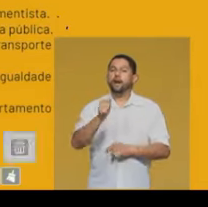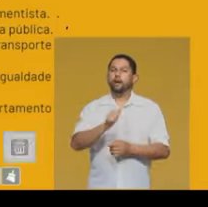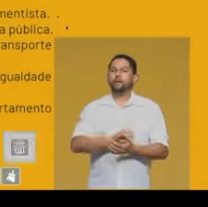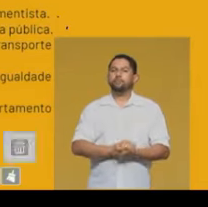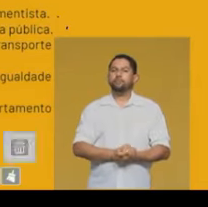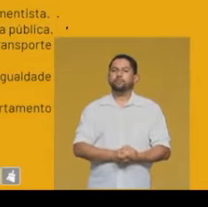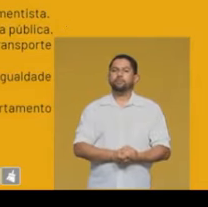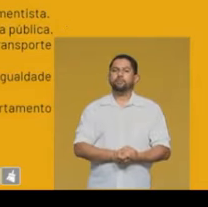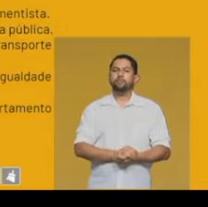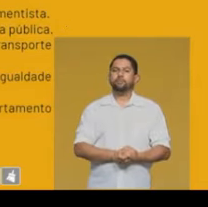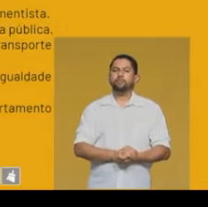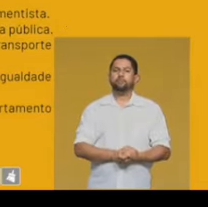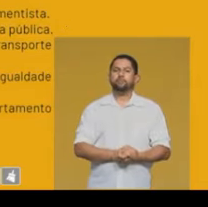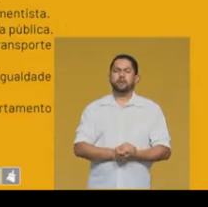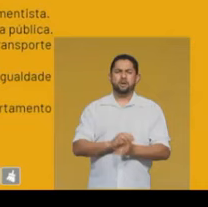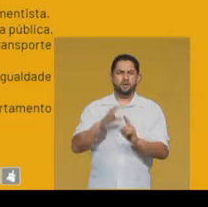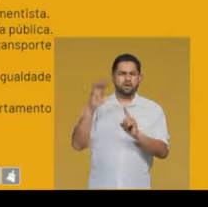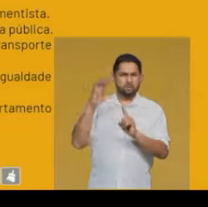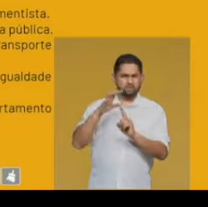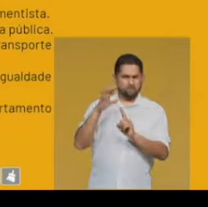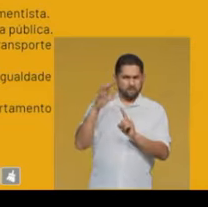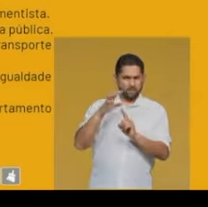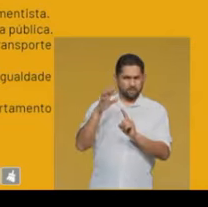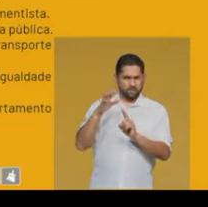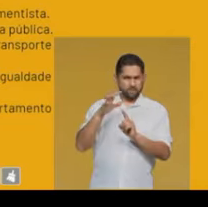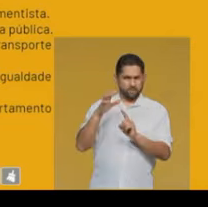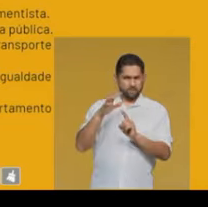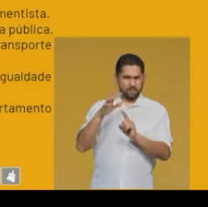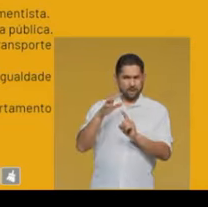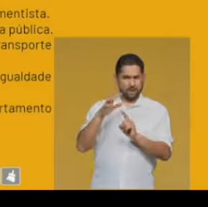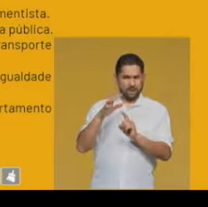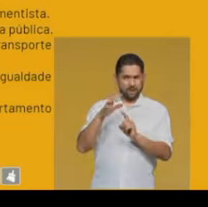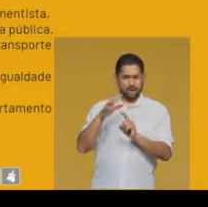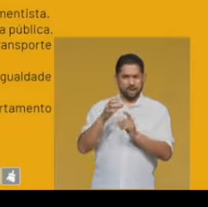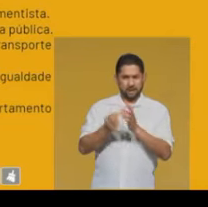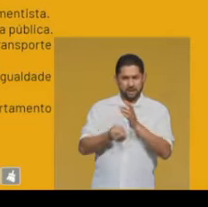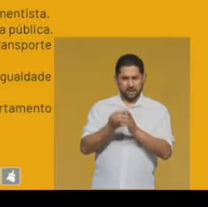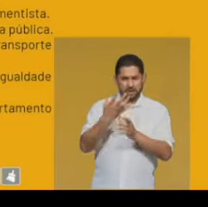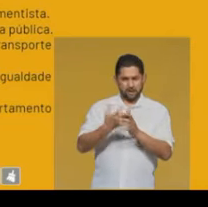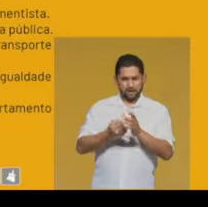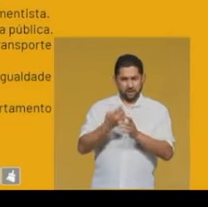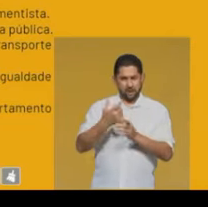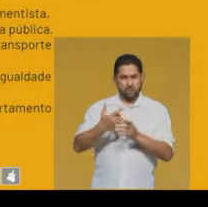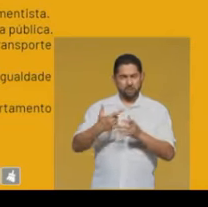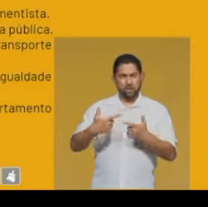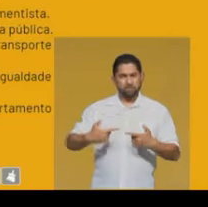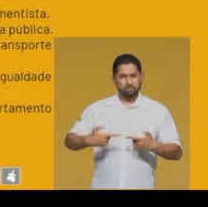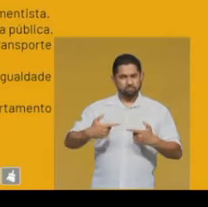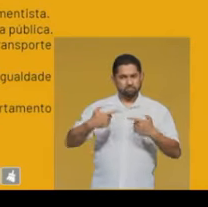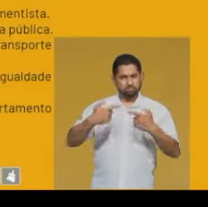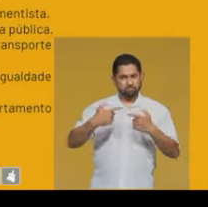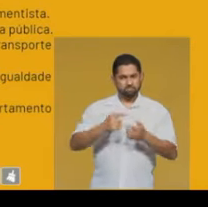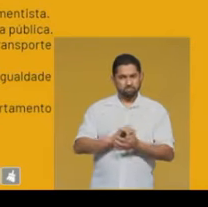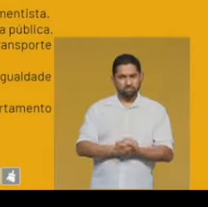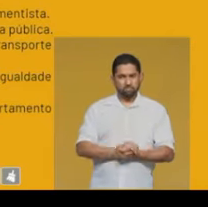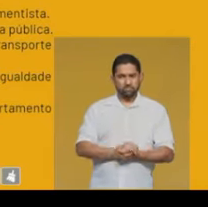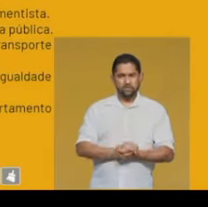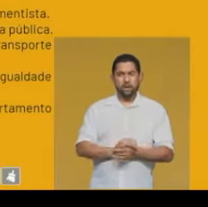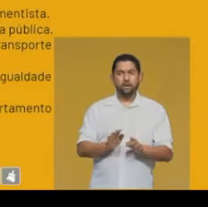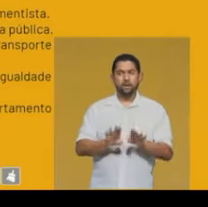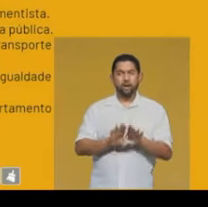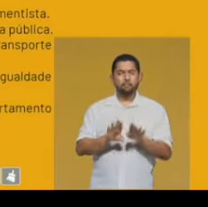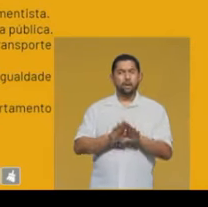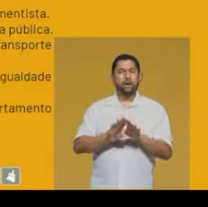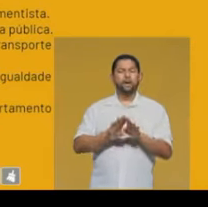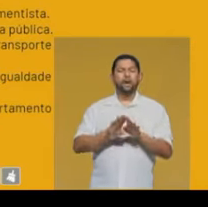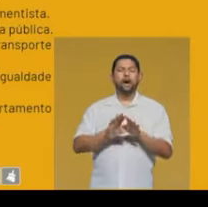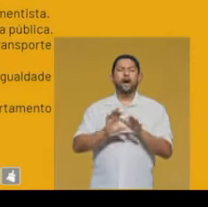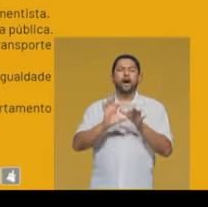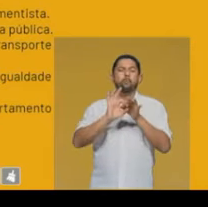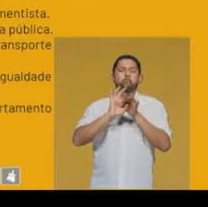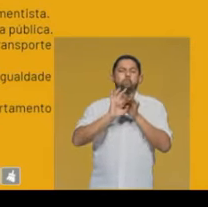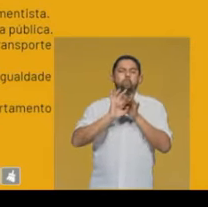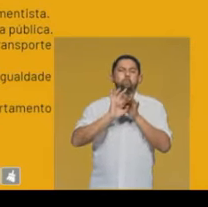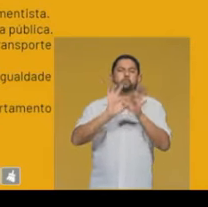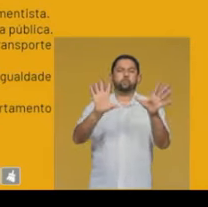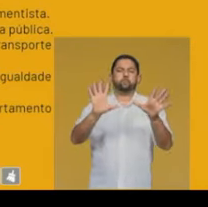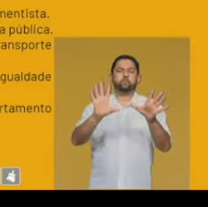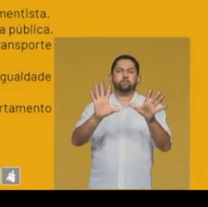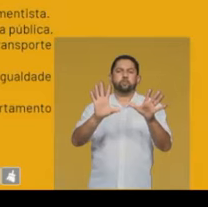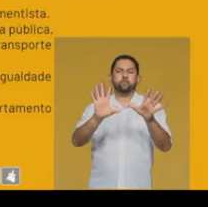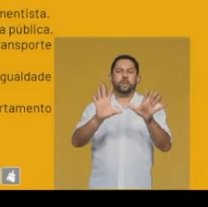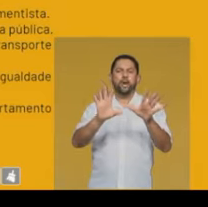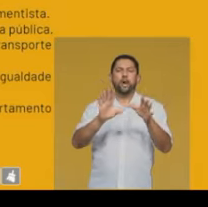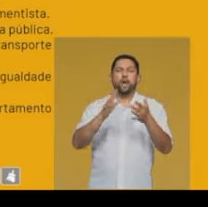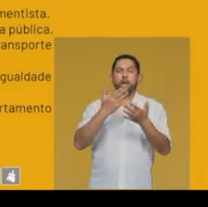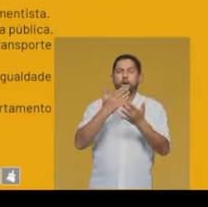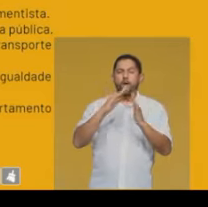corrida armamentista. Letra B, democratização do acesso à escola pública. Letra C, preconceito